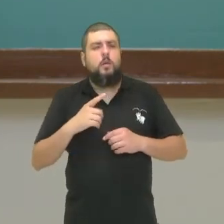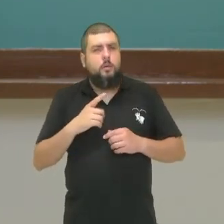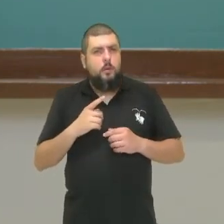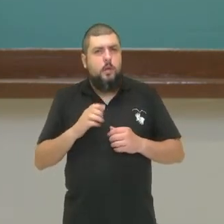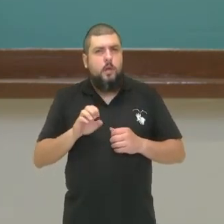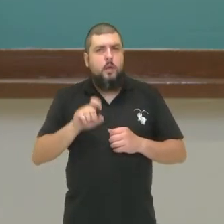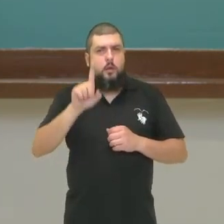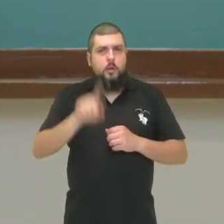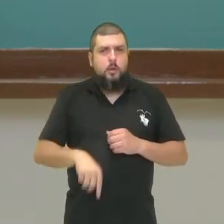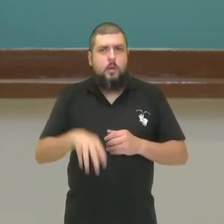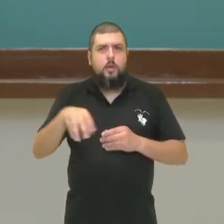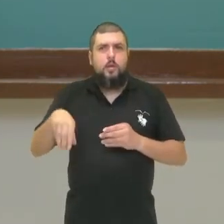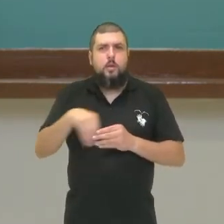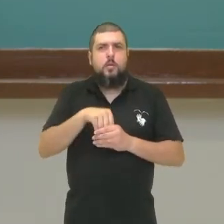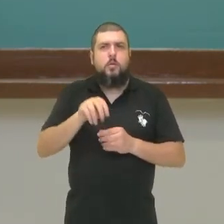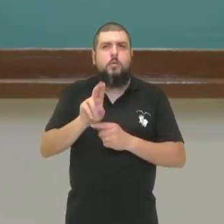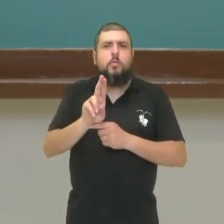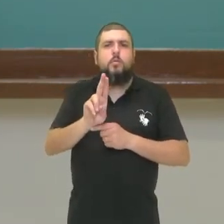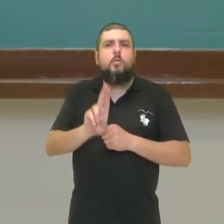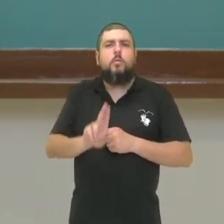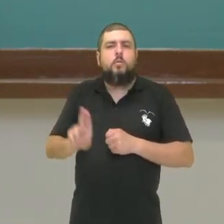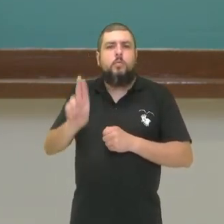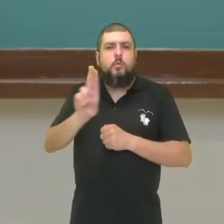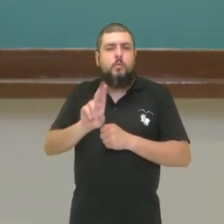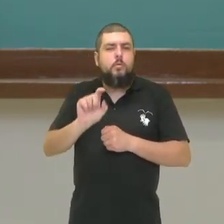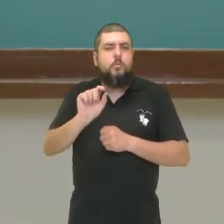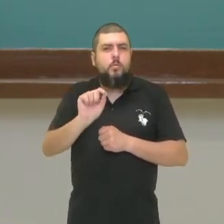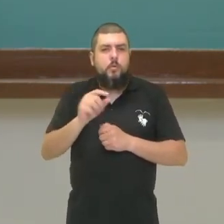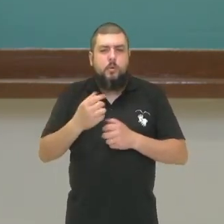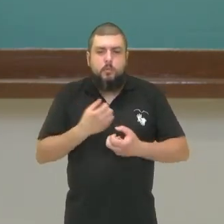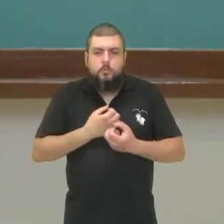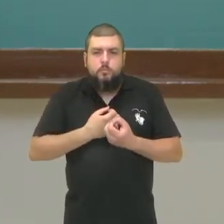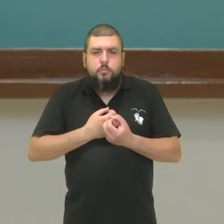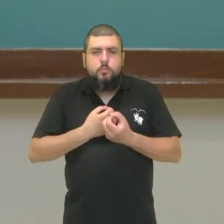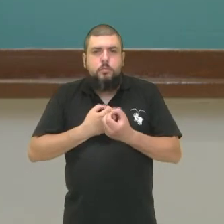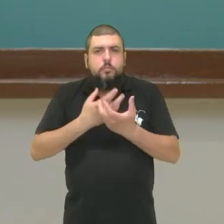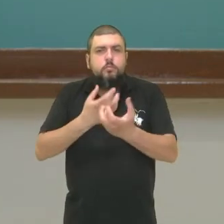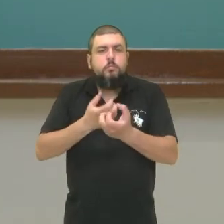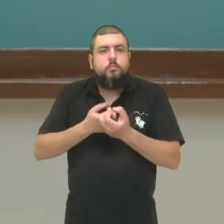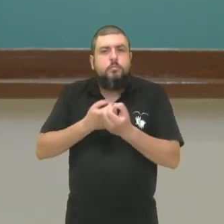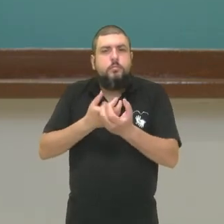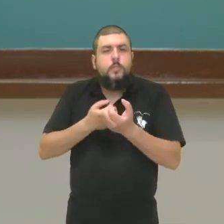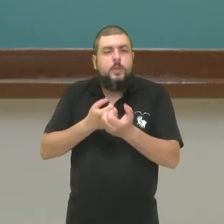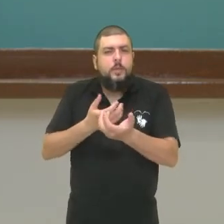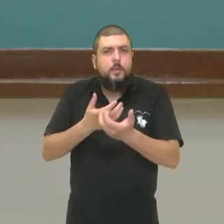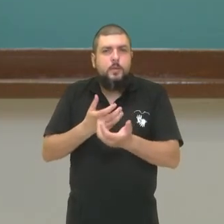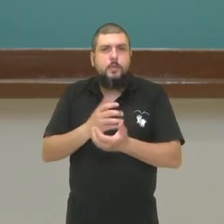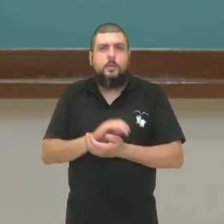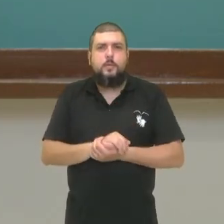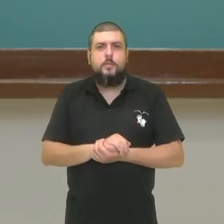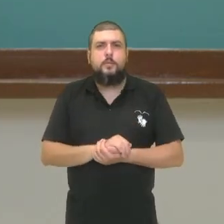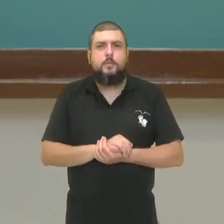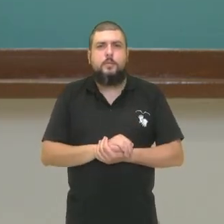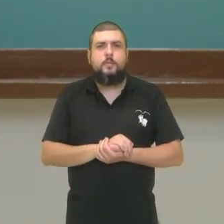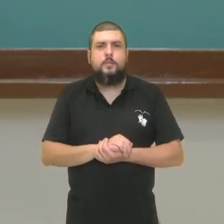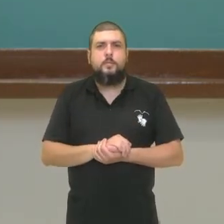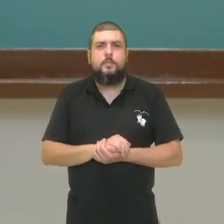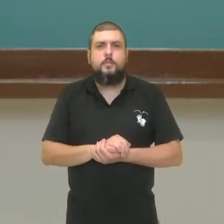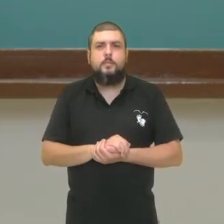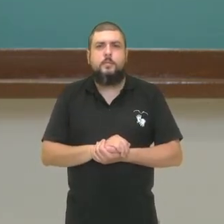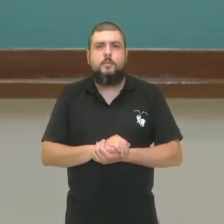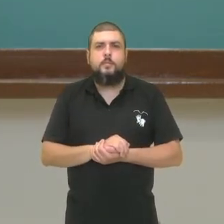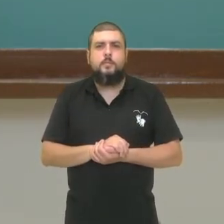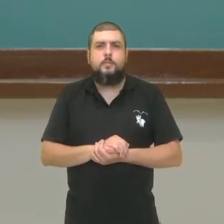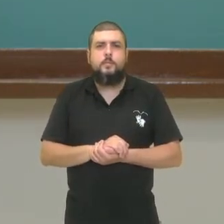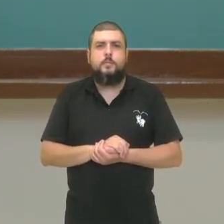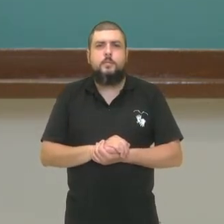utilizo para expressar, né, para o outro aquilo que eu quero realmente passar.